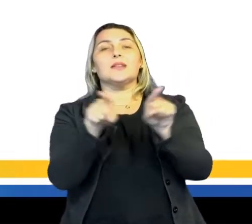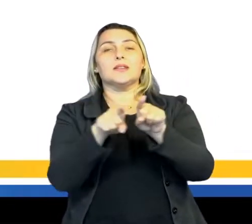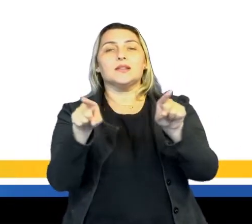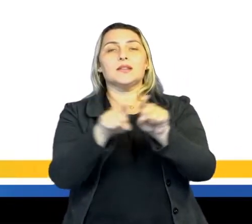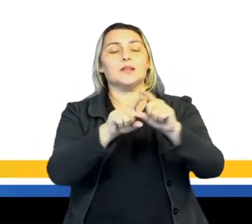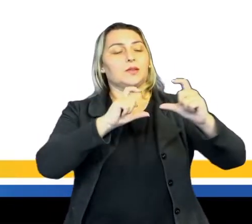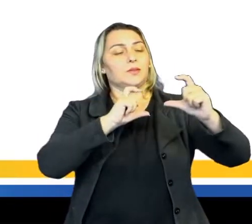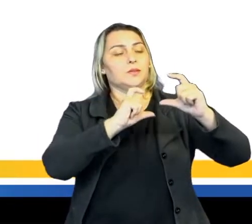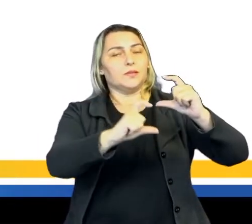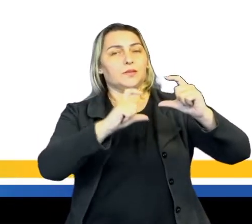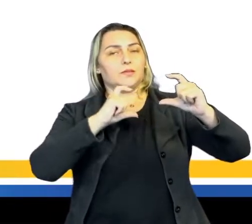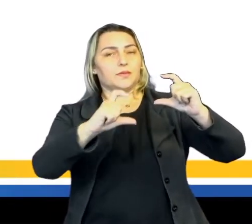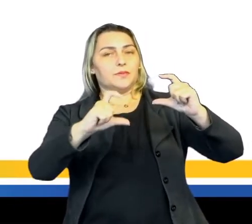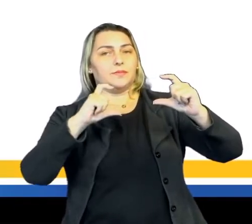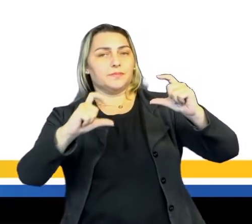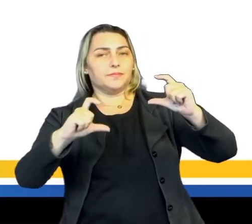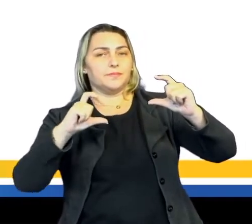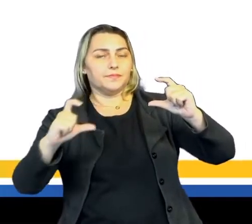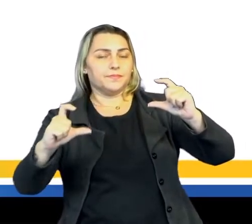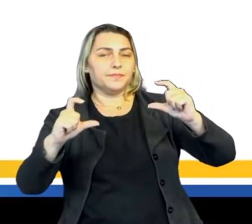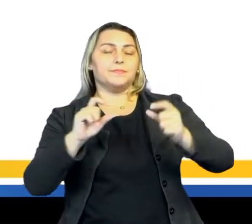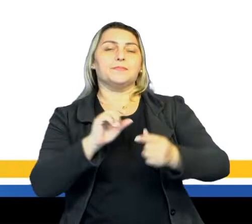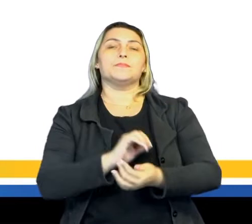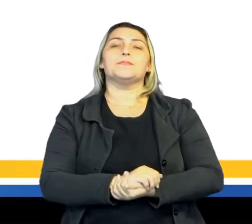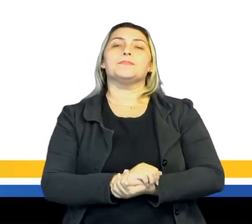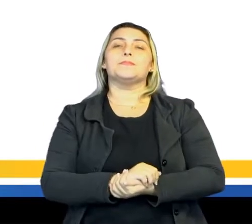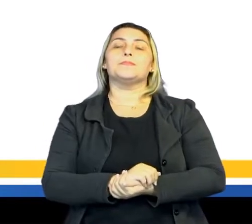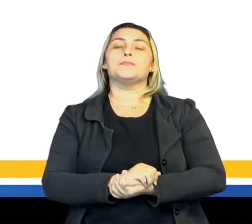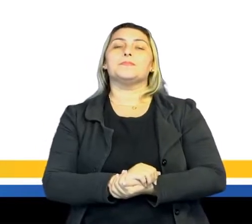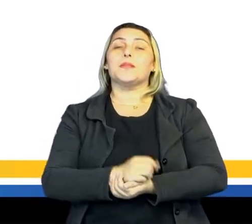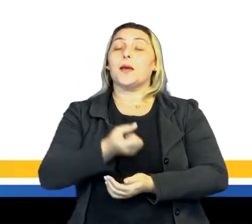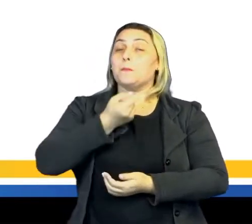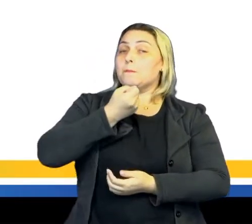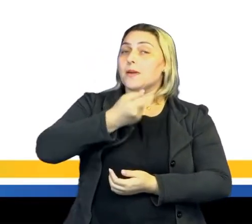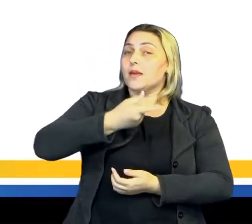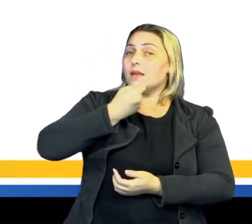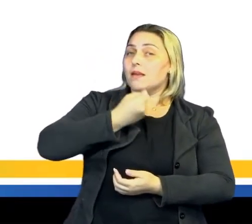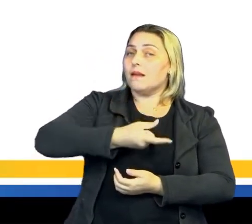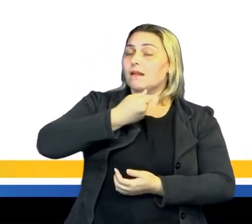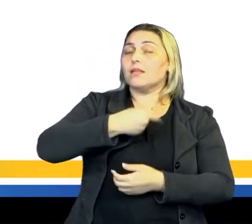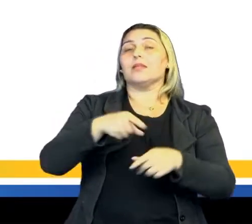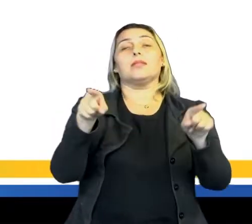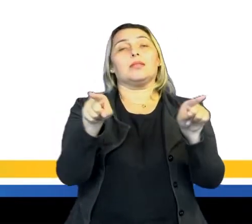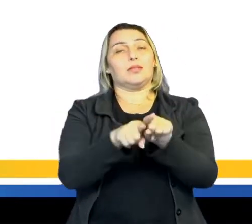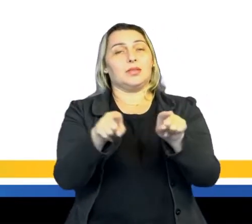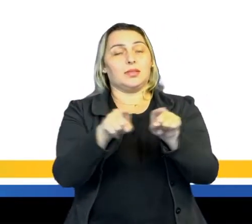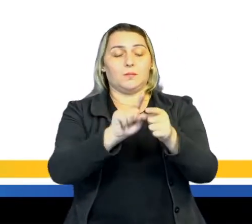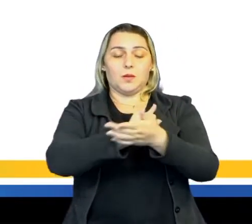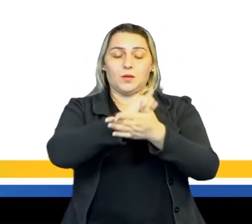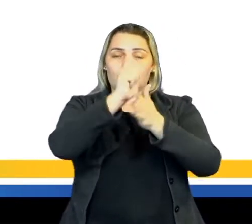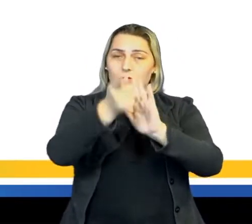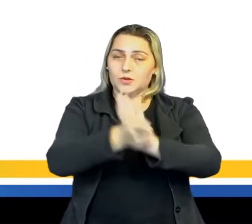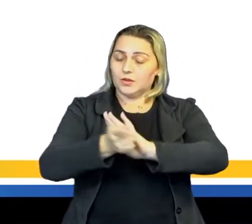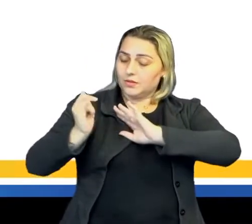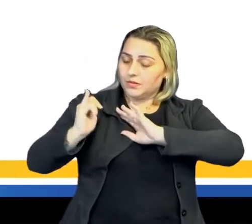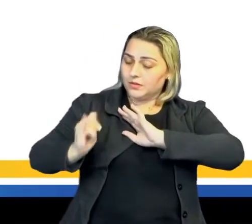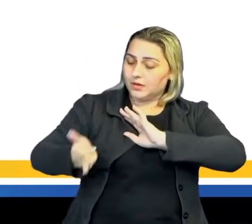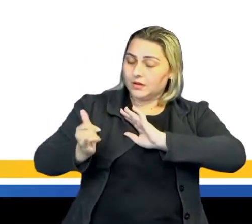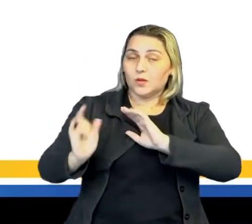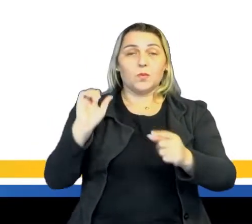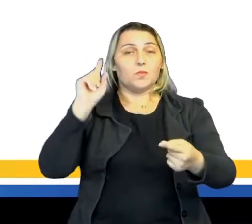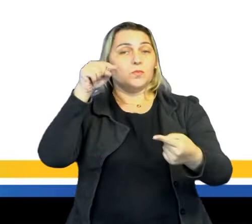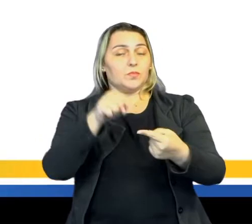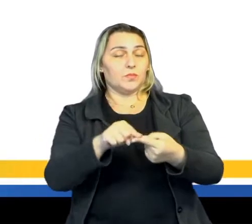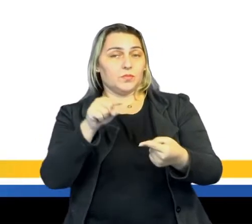a tira, né? As tirinhas. A piada, né, ela também é um gênero narrativo, ela tem a